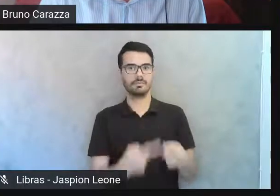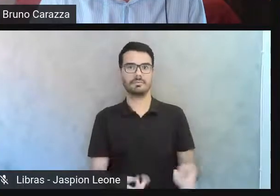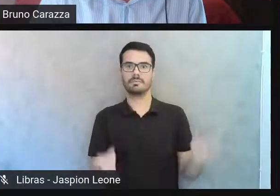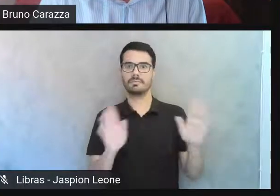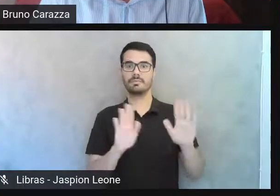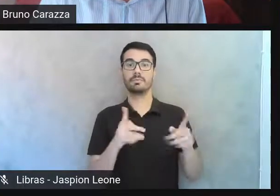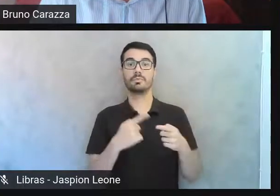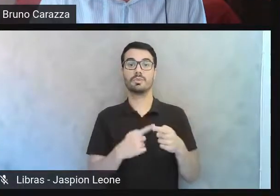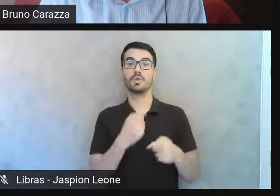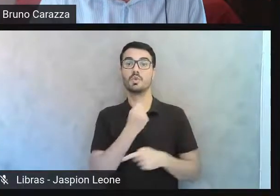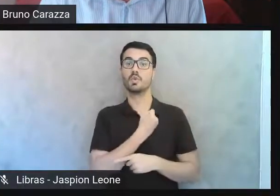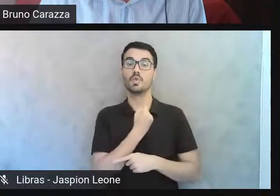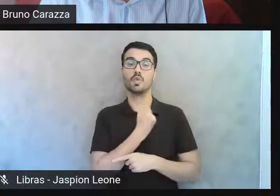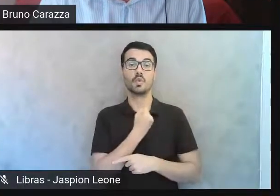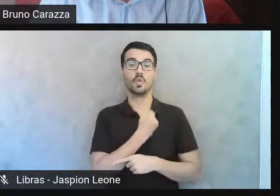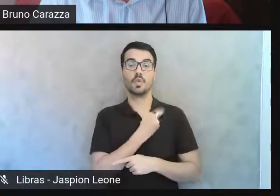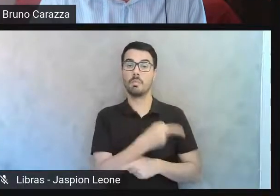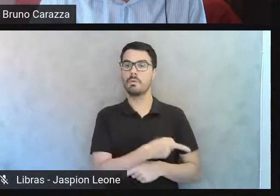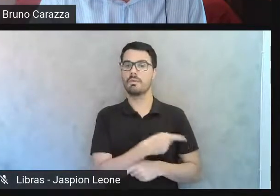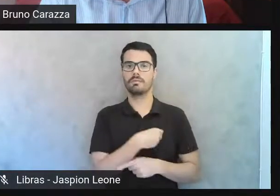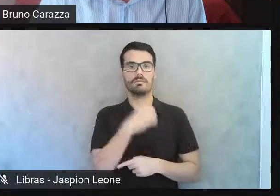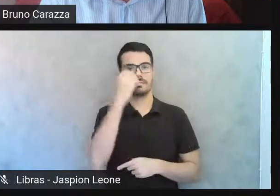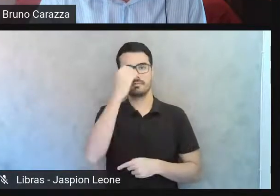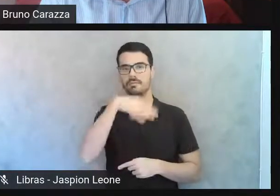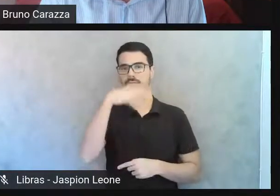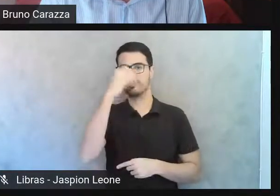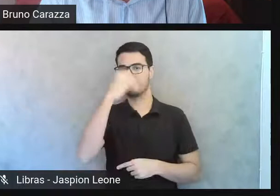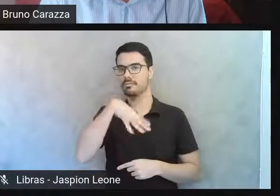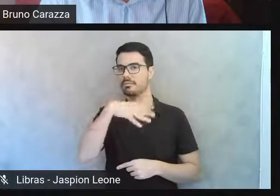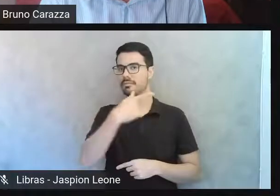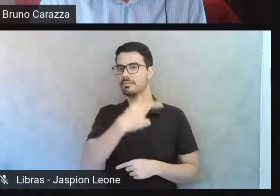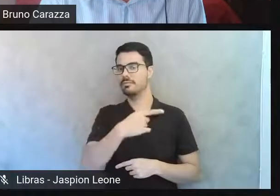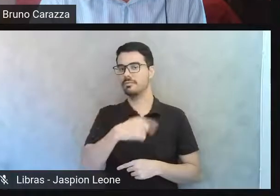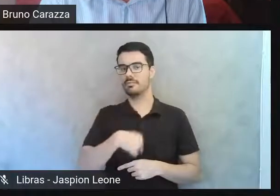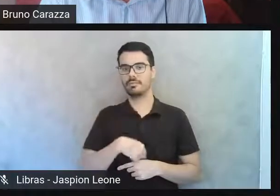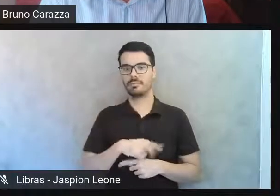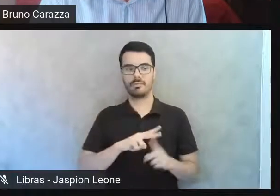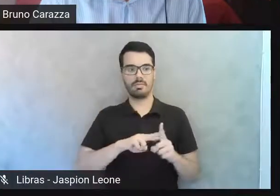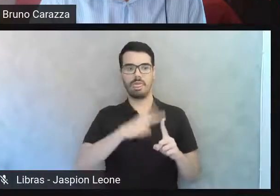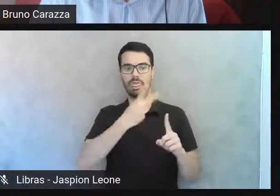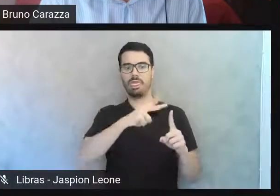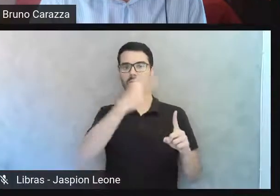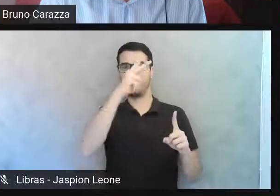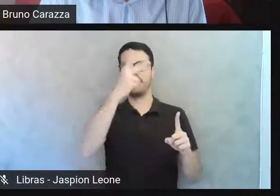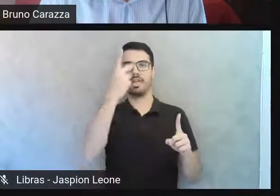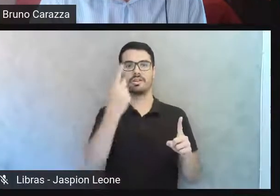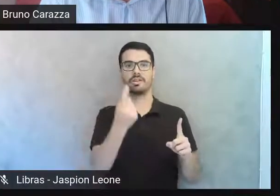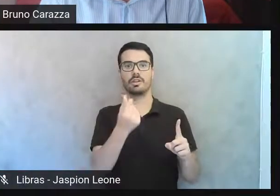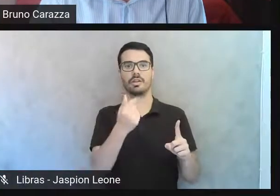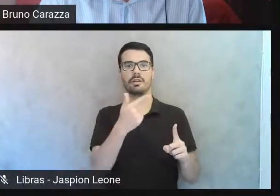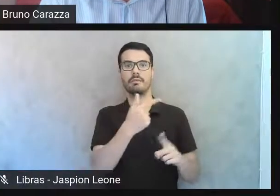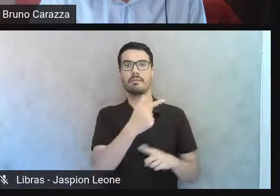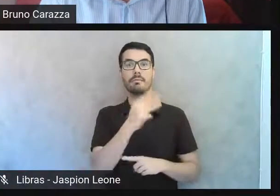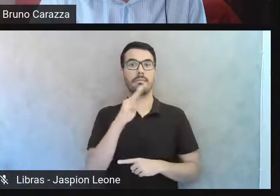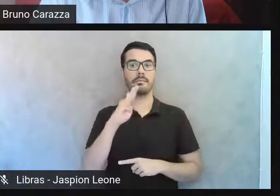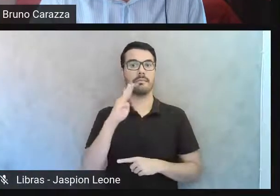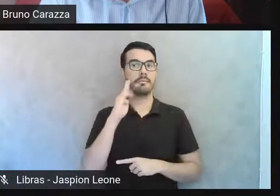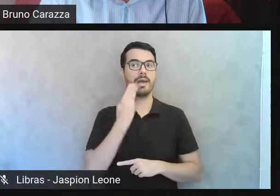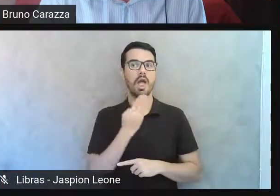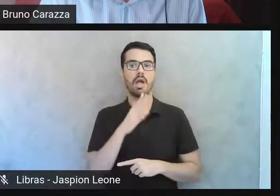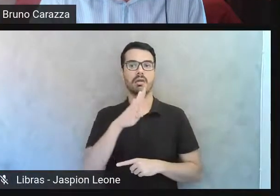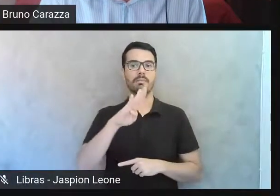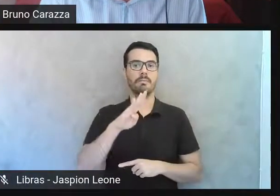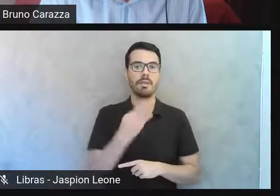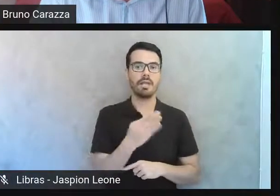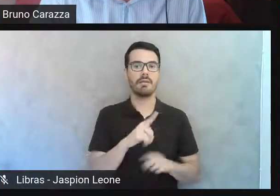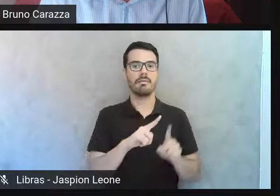do Bruno, cara, com toda a nitidez. Gritam ao céu, né? É claro que alguma coisa tinha que ser feita,